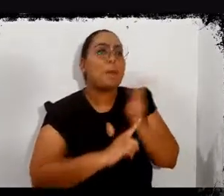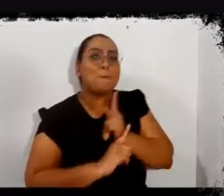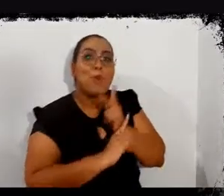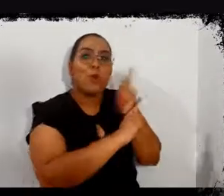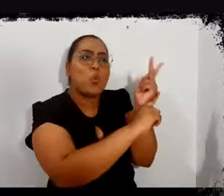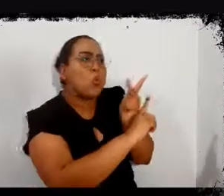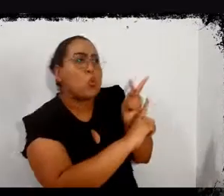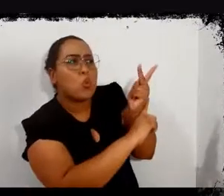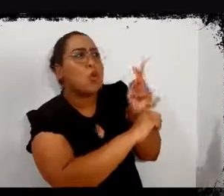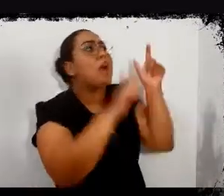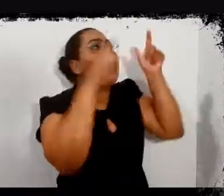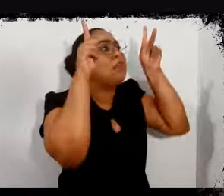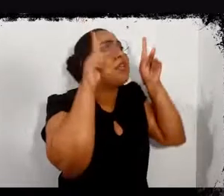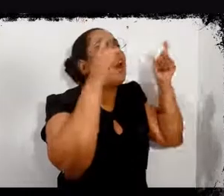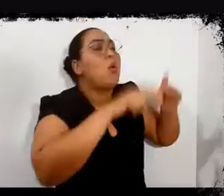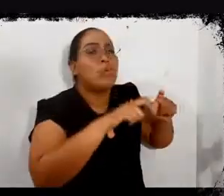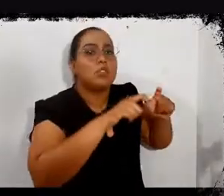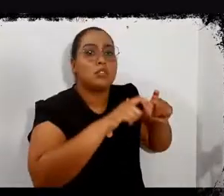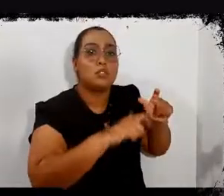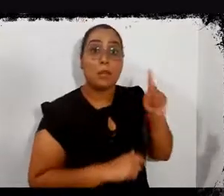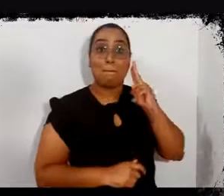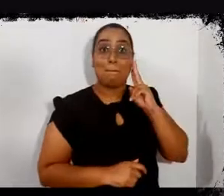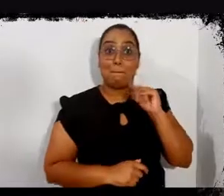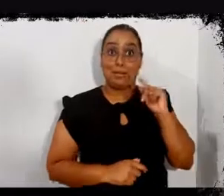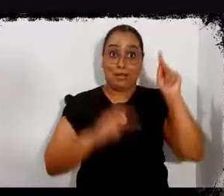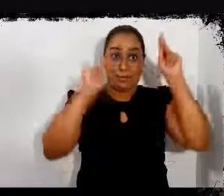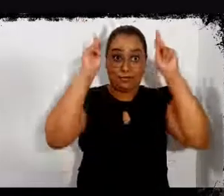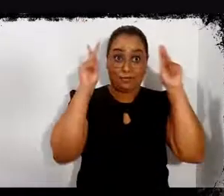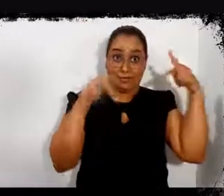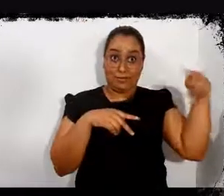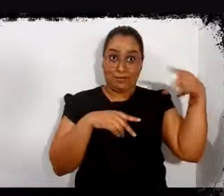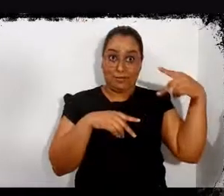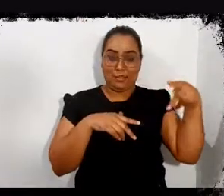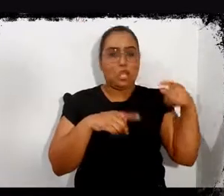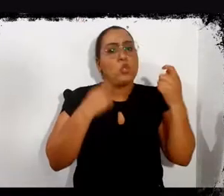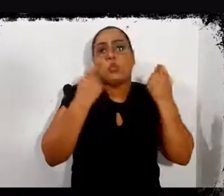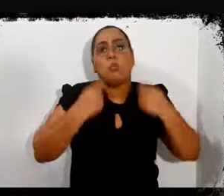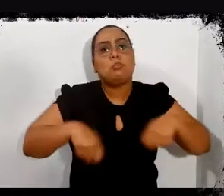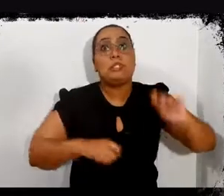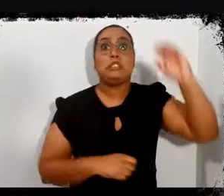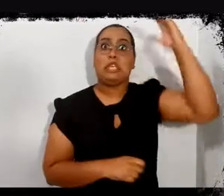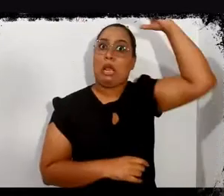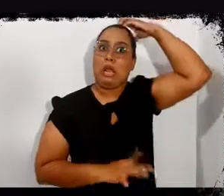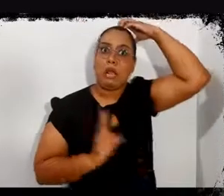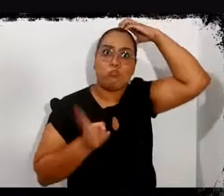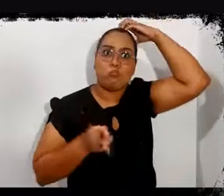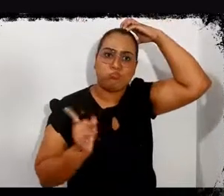herói, aquele que atua heroicamente, que vai atrás